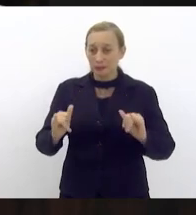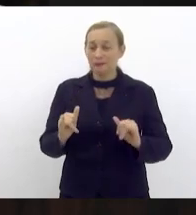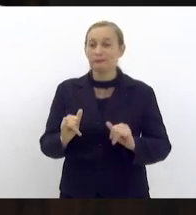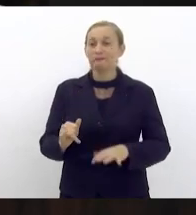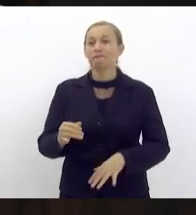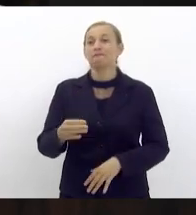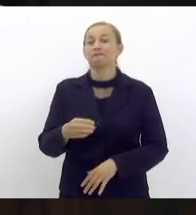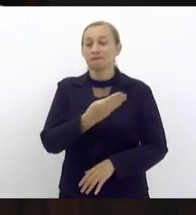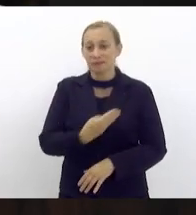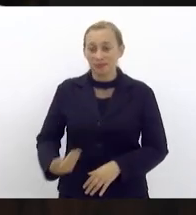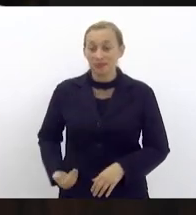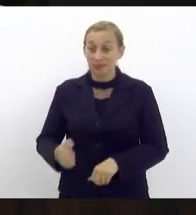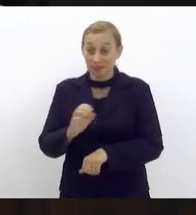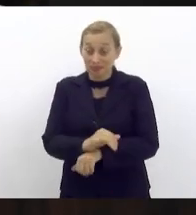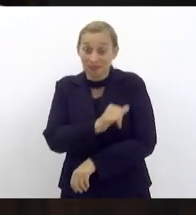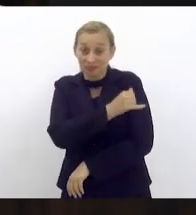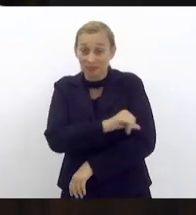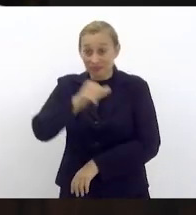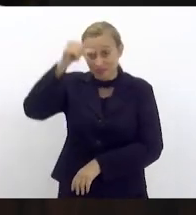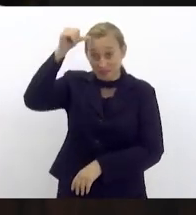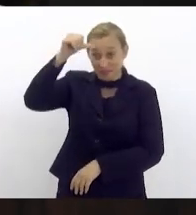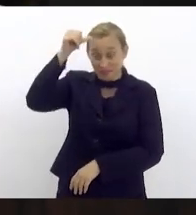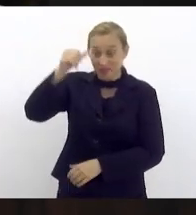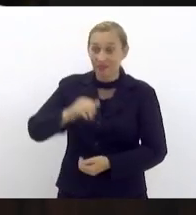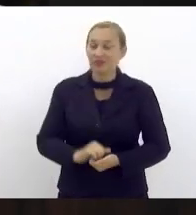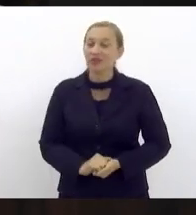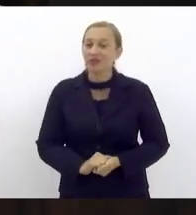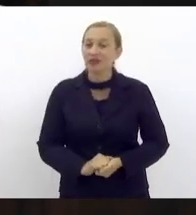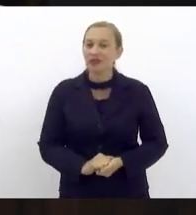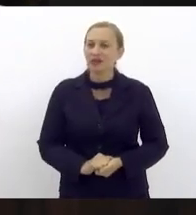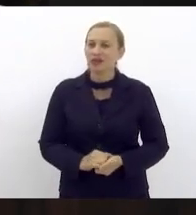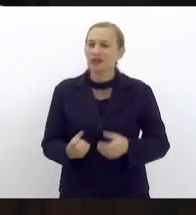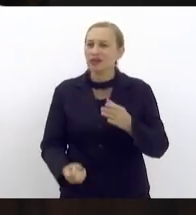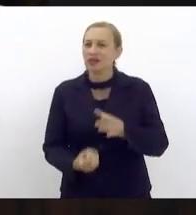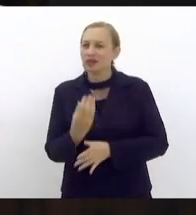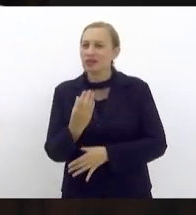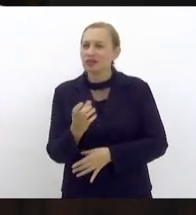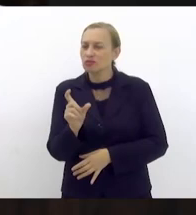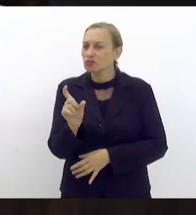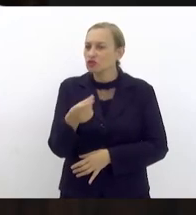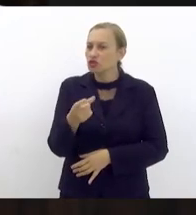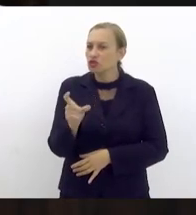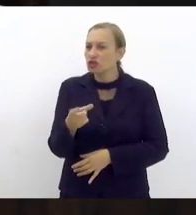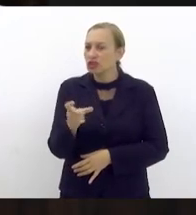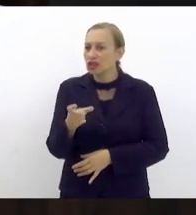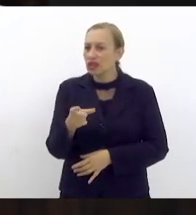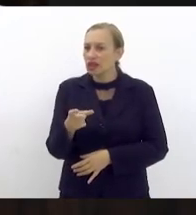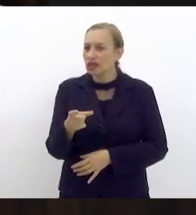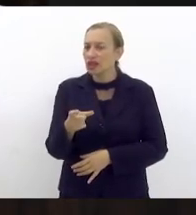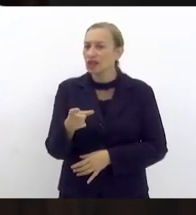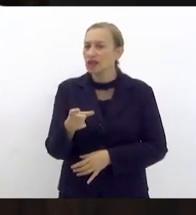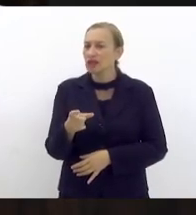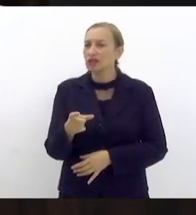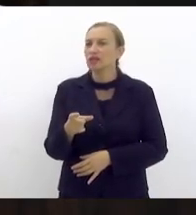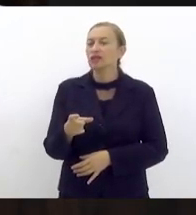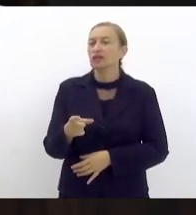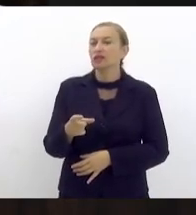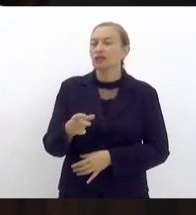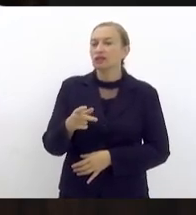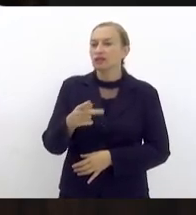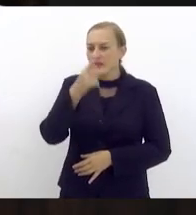Estado do Rio de Janeiro Dr Cláudio Castro a criação de linha de microcrédito para empreendedores do município de Teresópolis